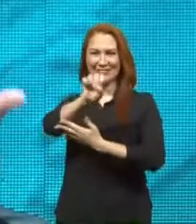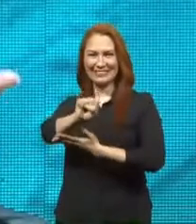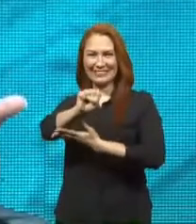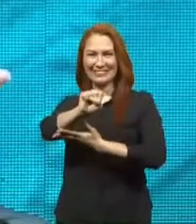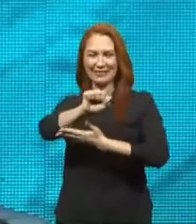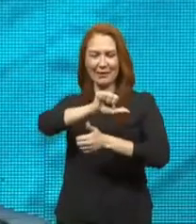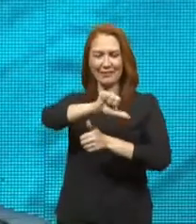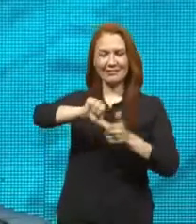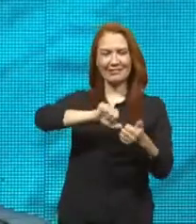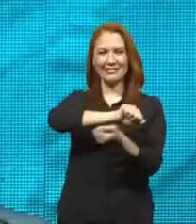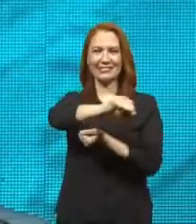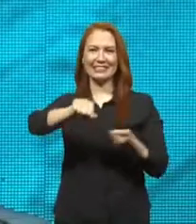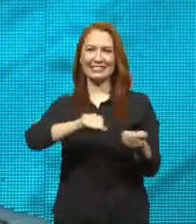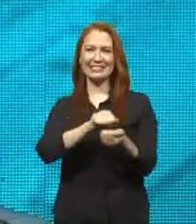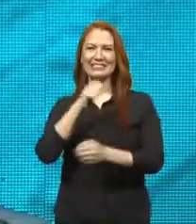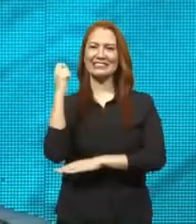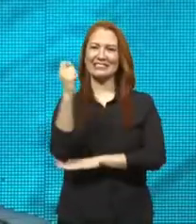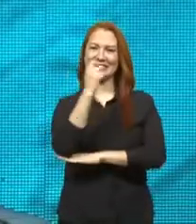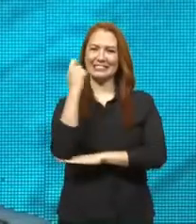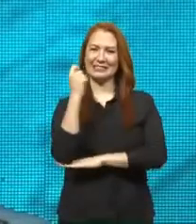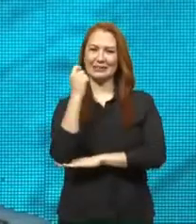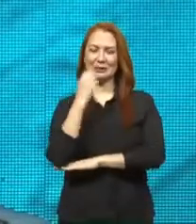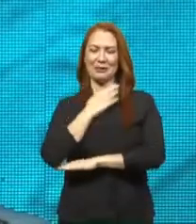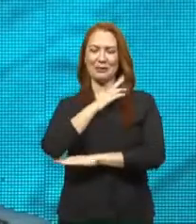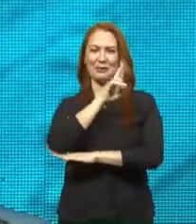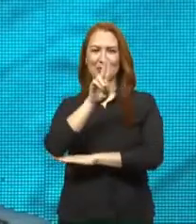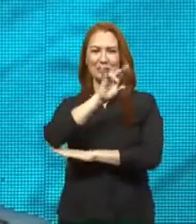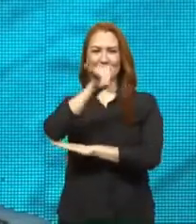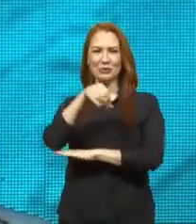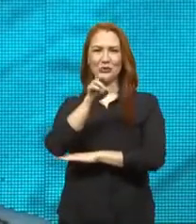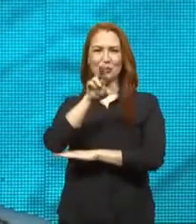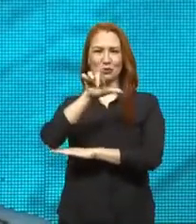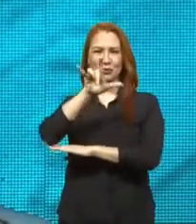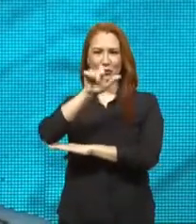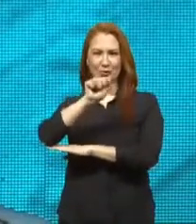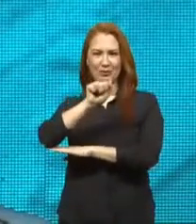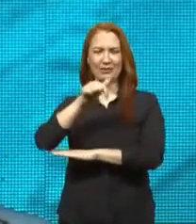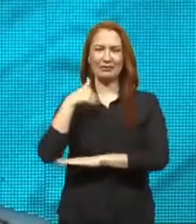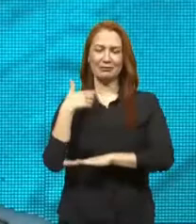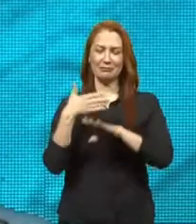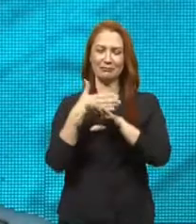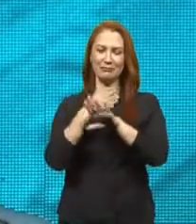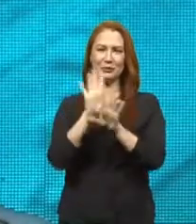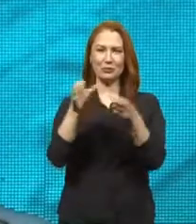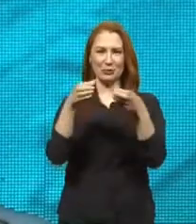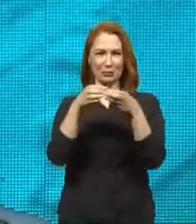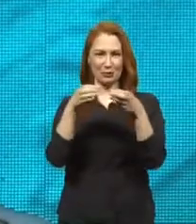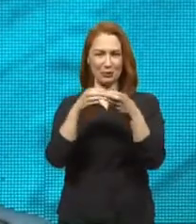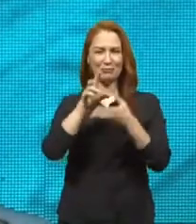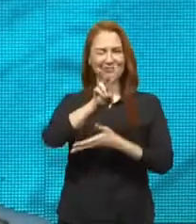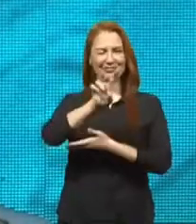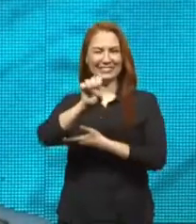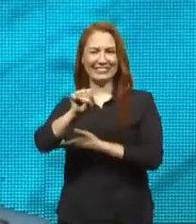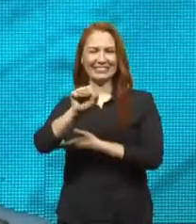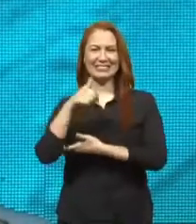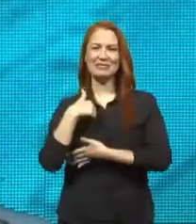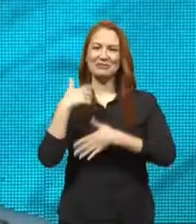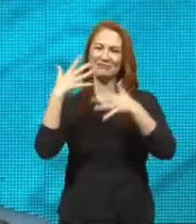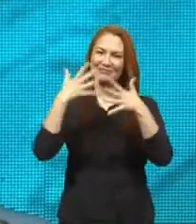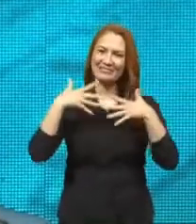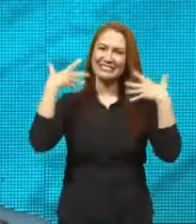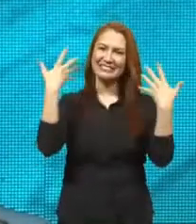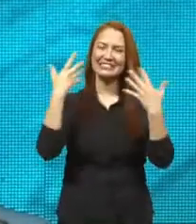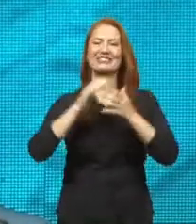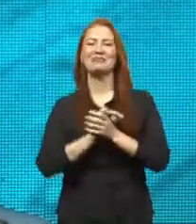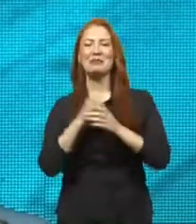nosso Rio Grande do Sul. Eu sou a Júlia, eu faço parte da equipe da Virada Sustentável, com muita alegria estou aqui com